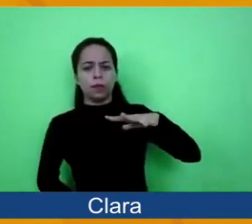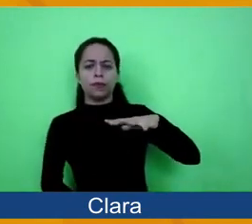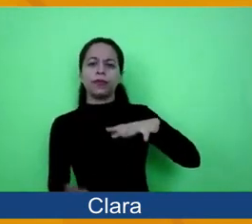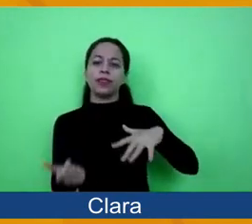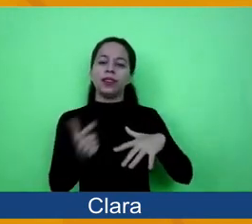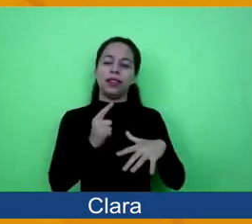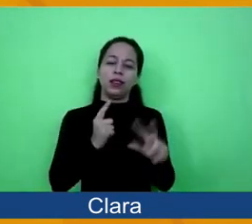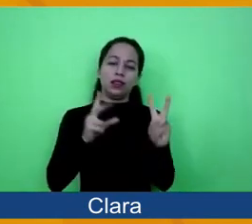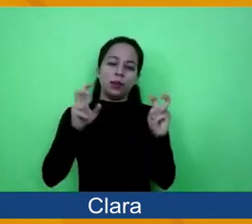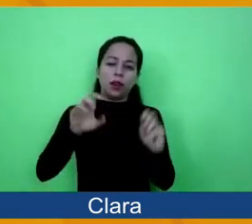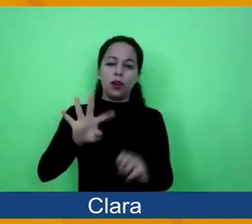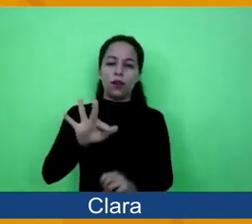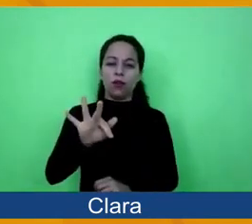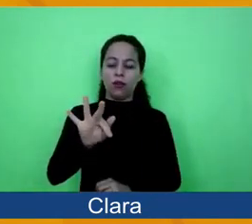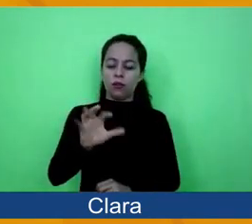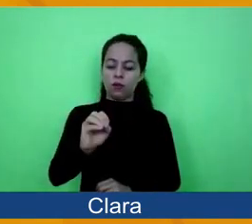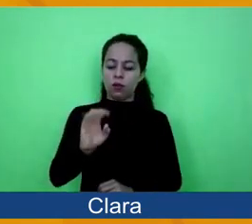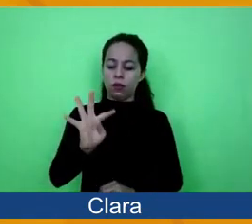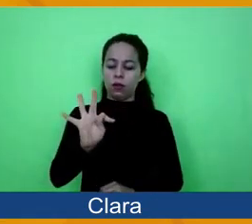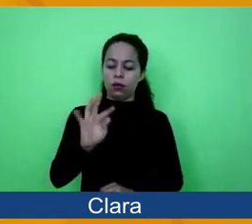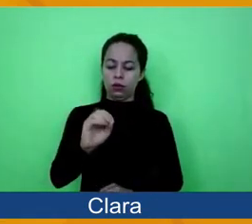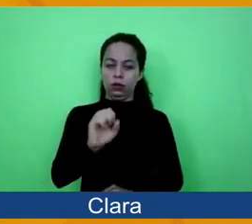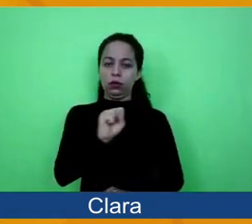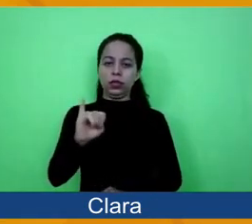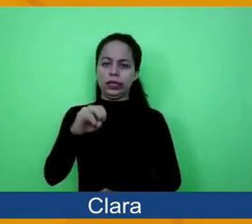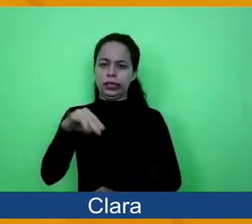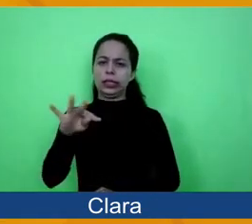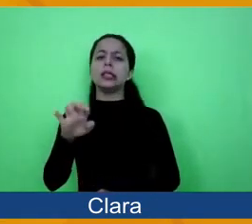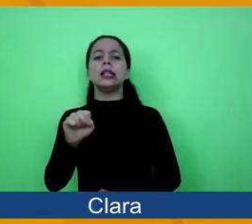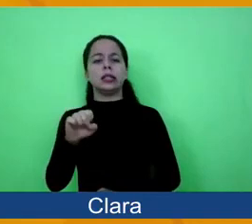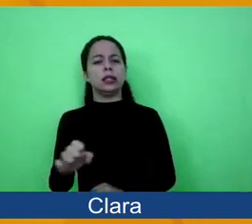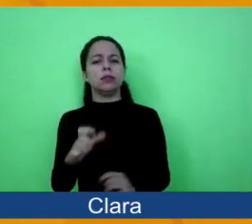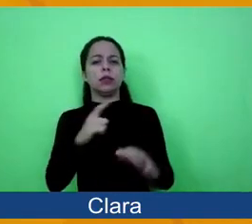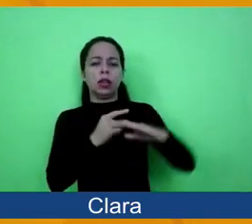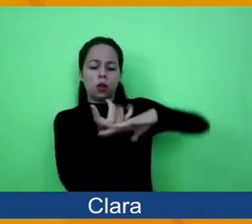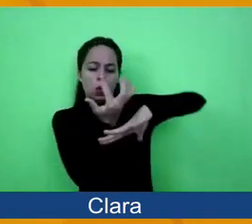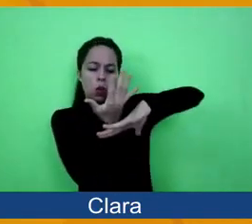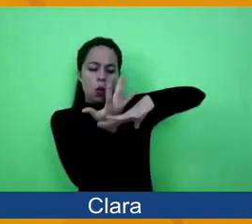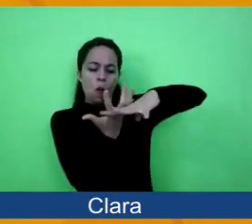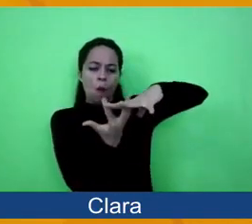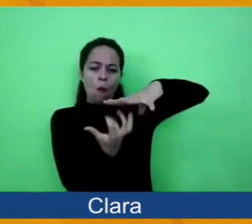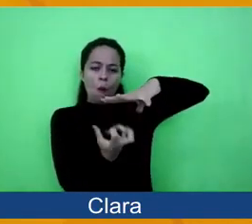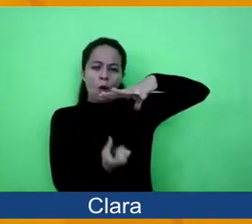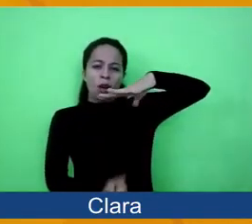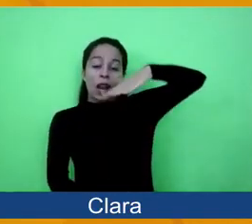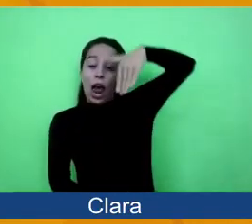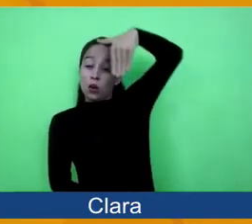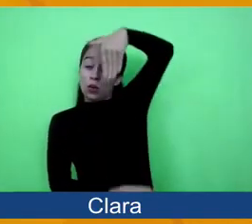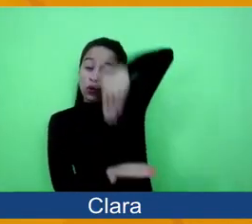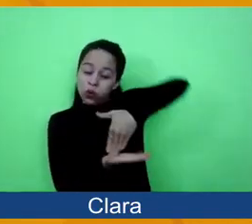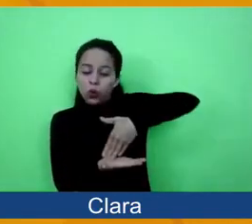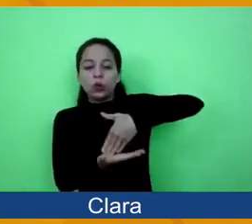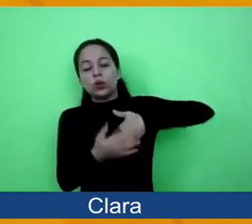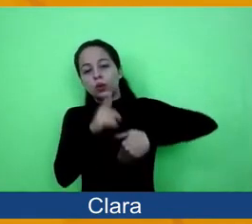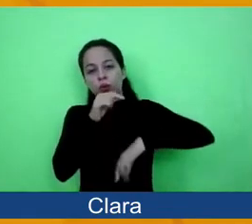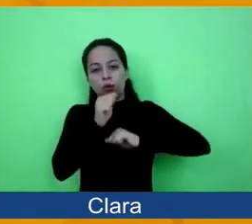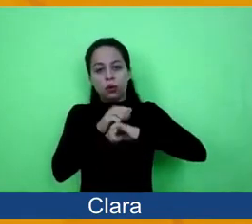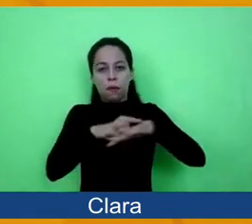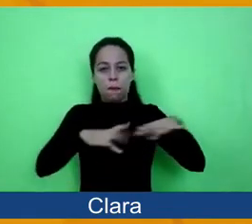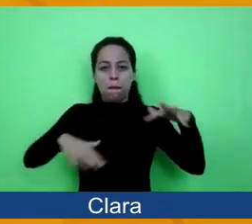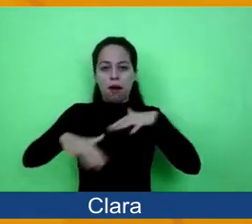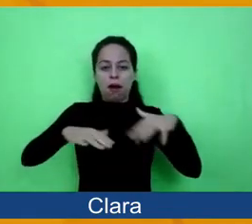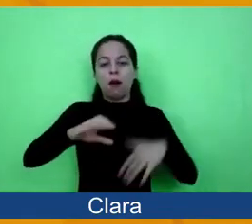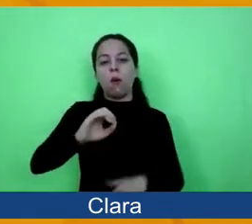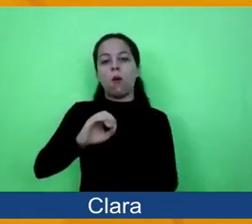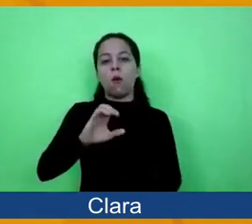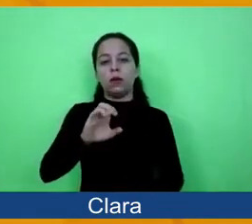produz carbonatos e é aprisionado no fundo dos oceanos, uma parte deles. E é exatamente esse carbono que nós agora,